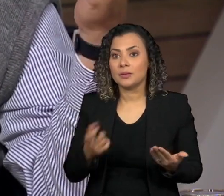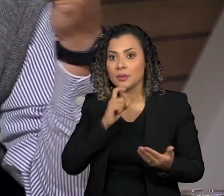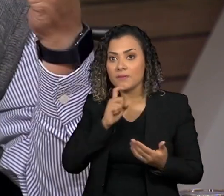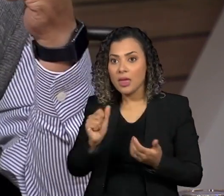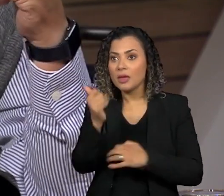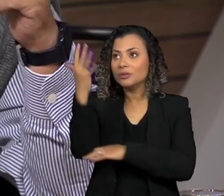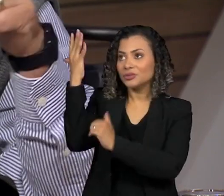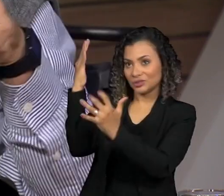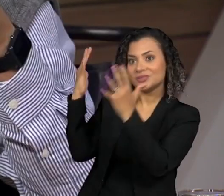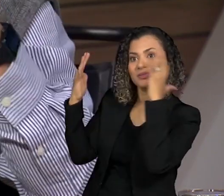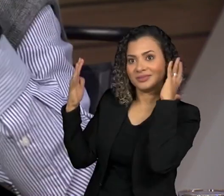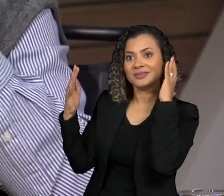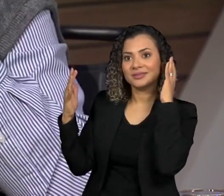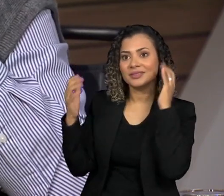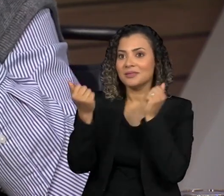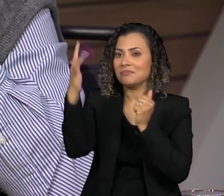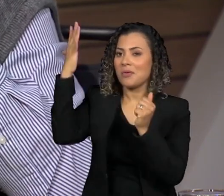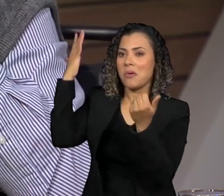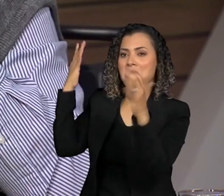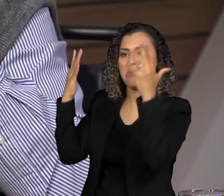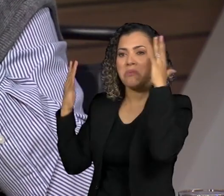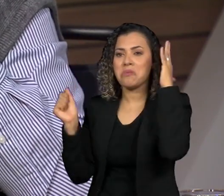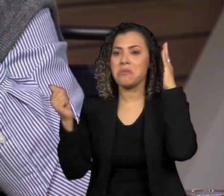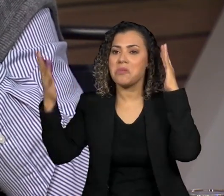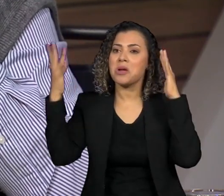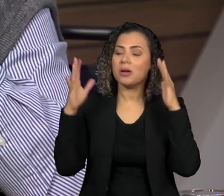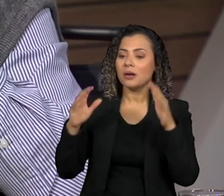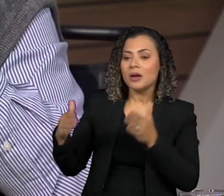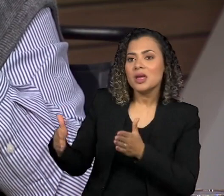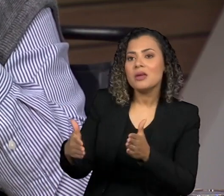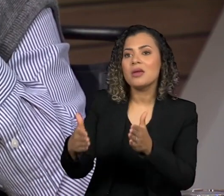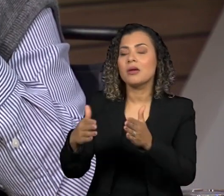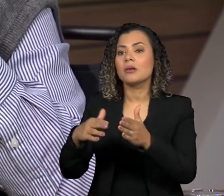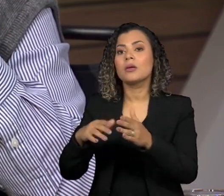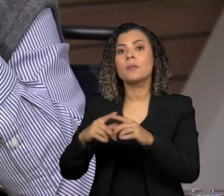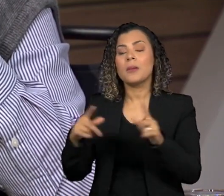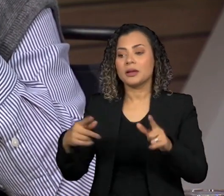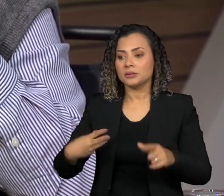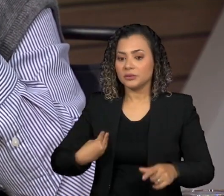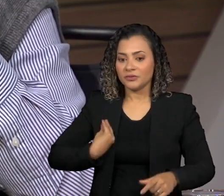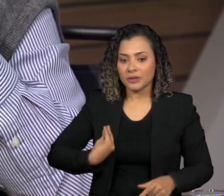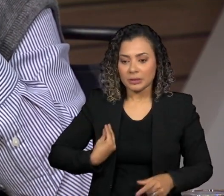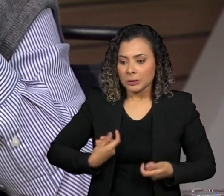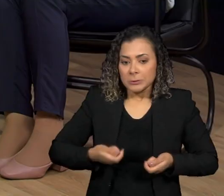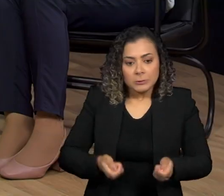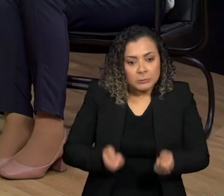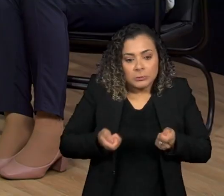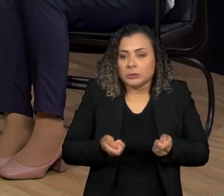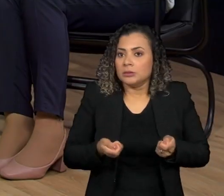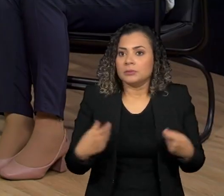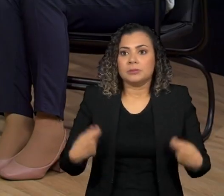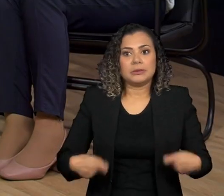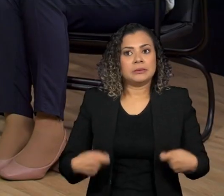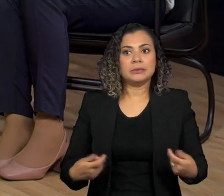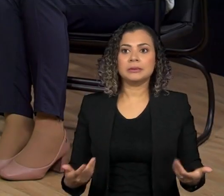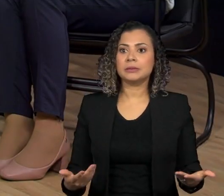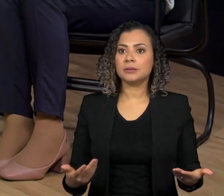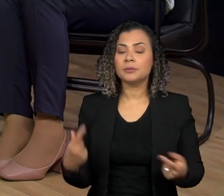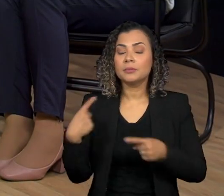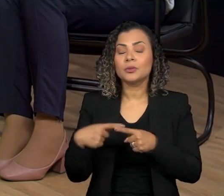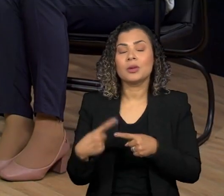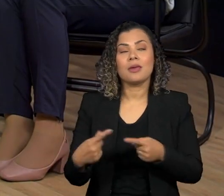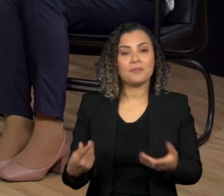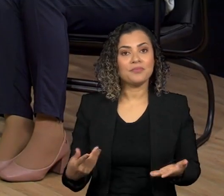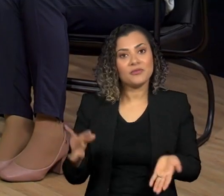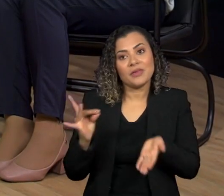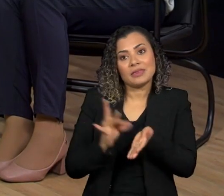verde que essas pessoas encontraram, elas tiveram que pôr um breque na vida. Sim. Porque a gente,